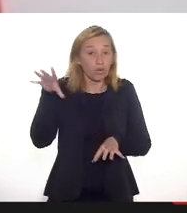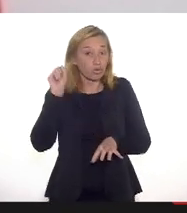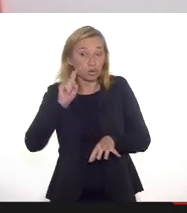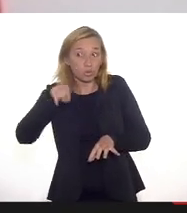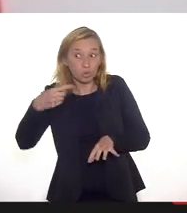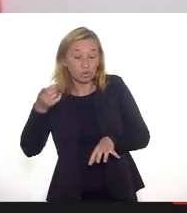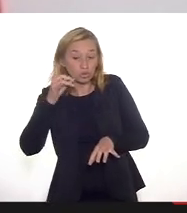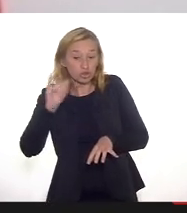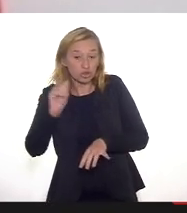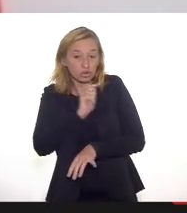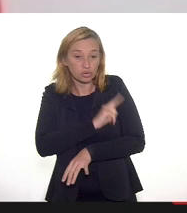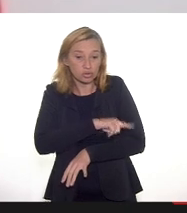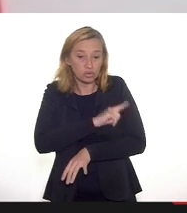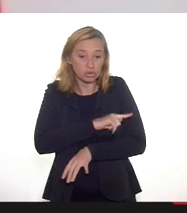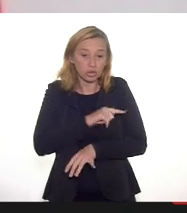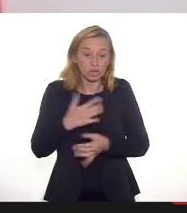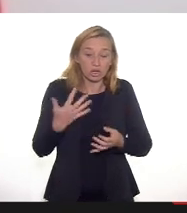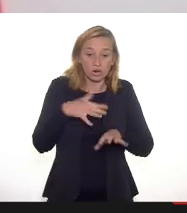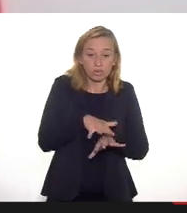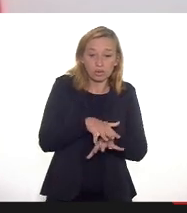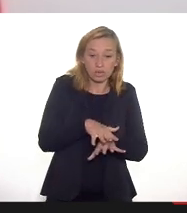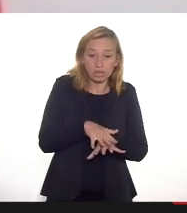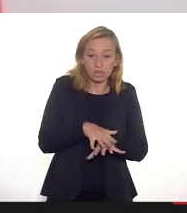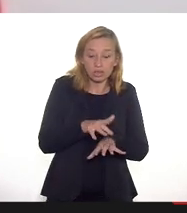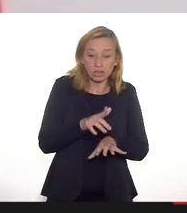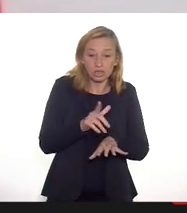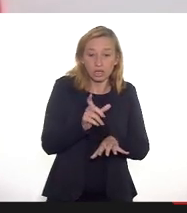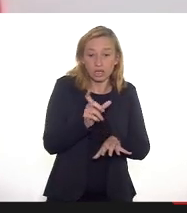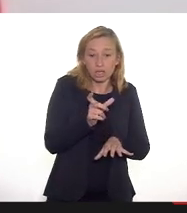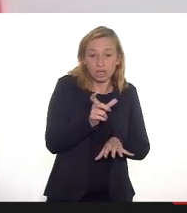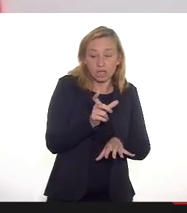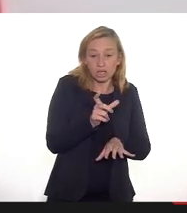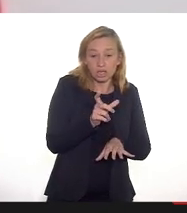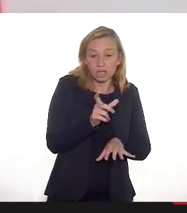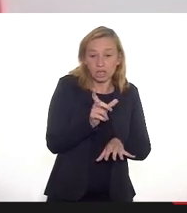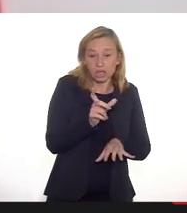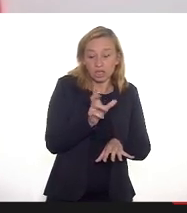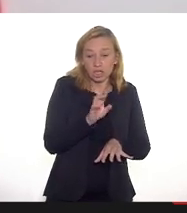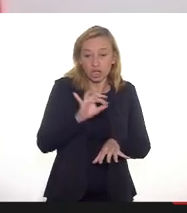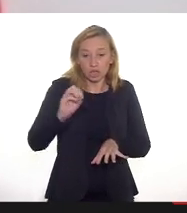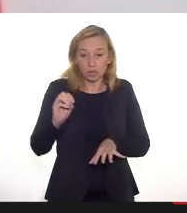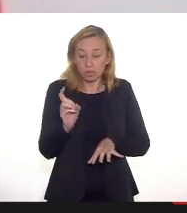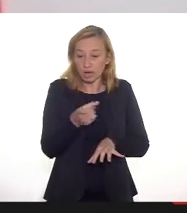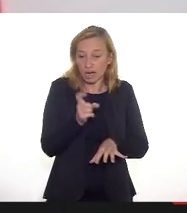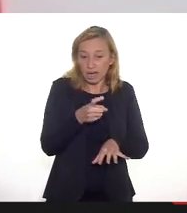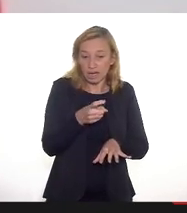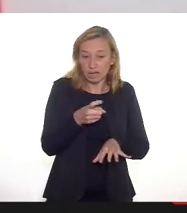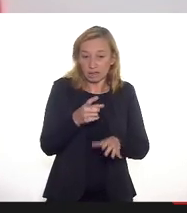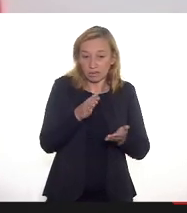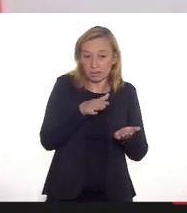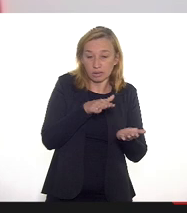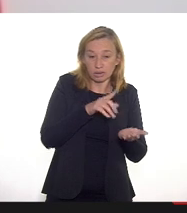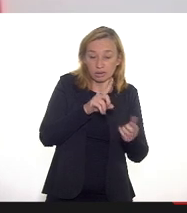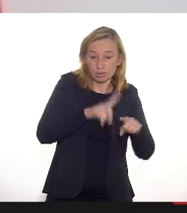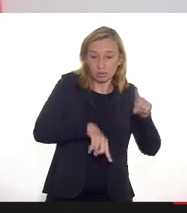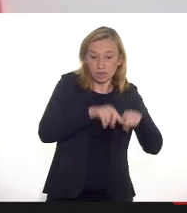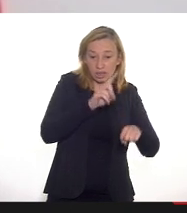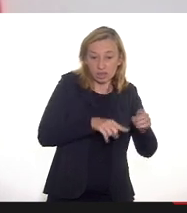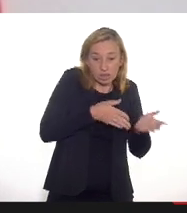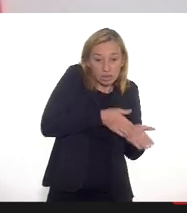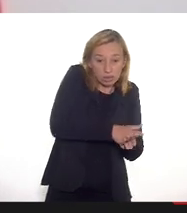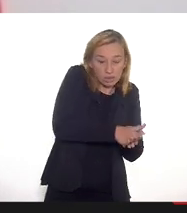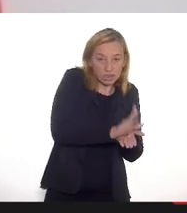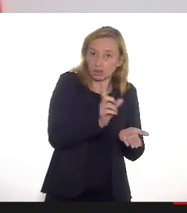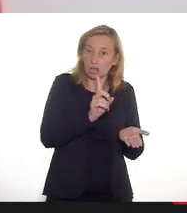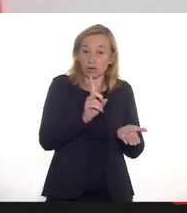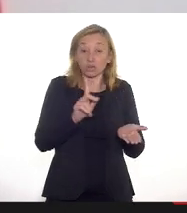um gestor, que a inclusão se referia a Rio Card e entrega de material impresso. Não é dessa inclusão que eu estou falando,